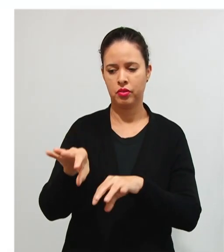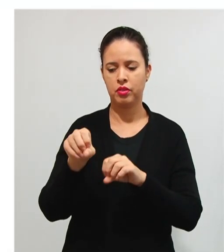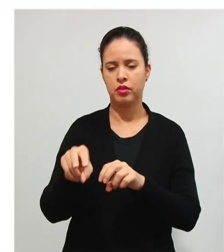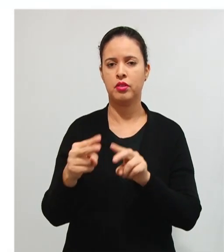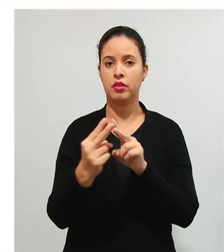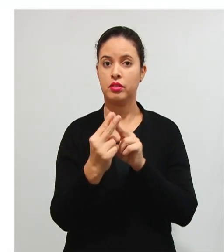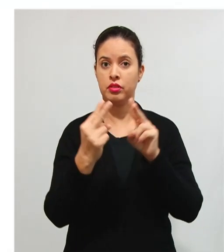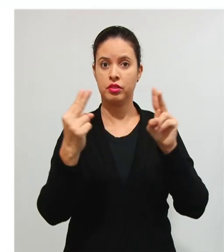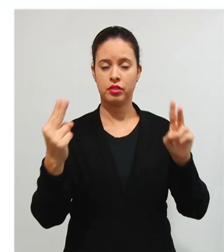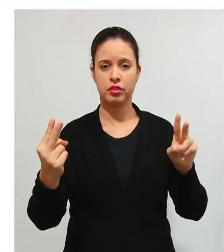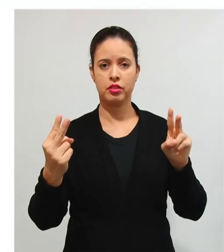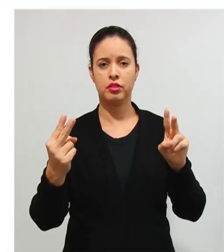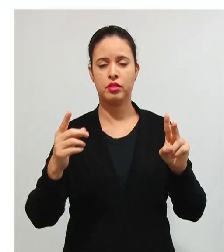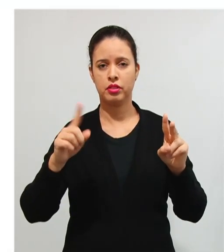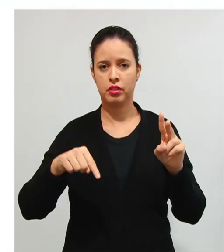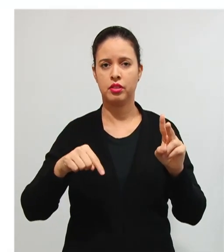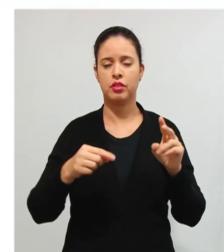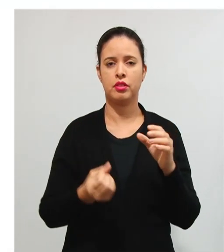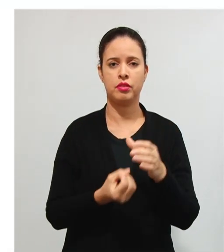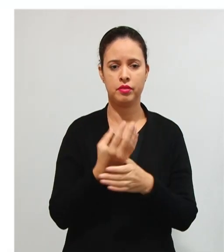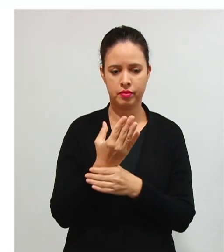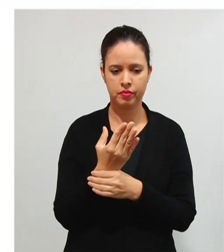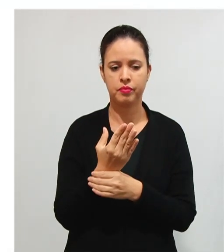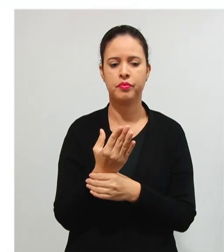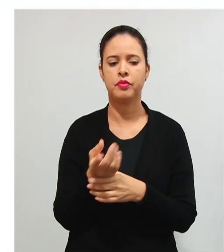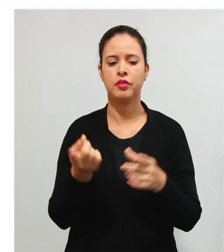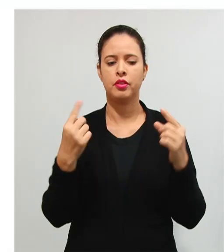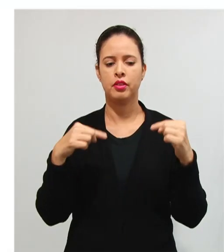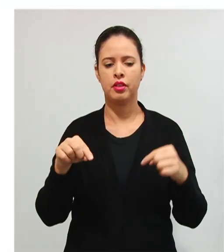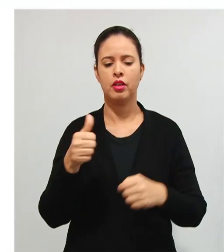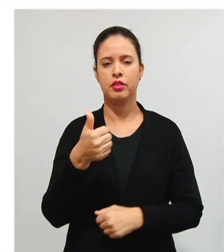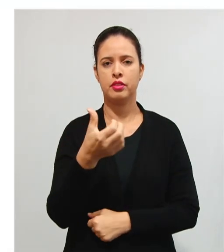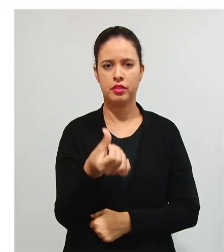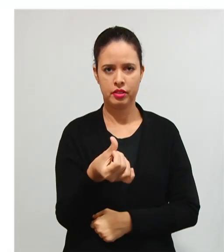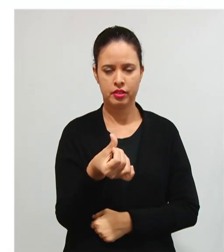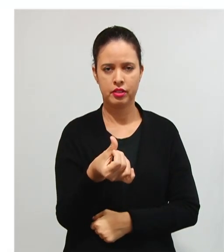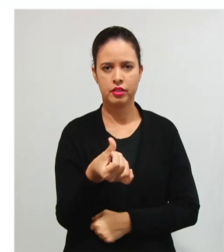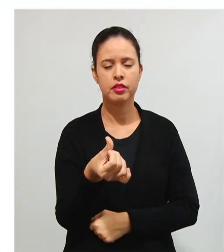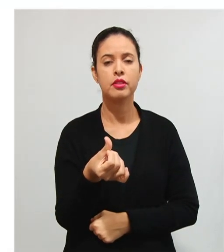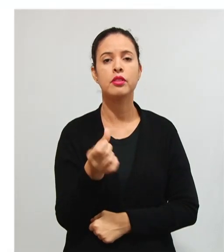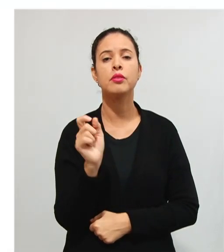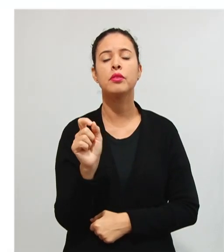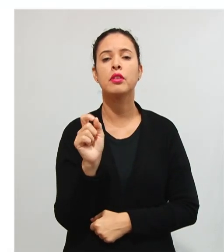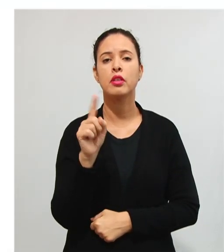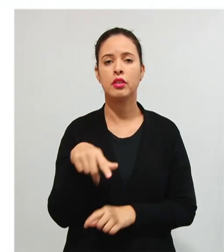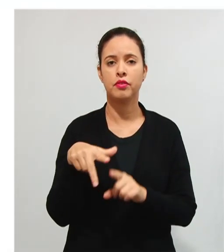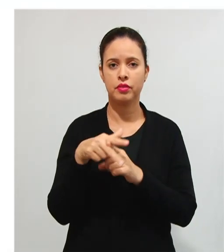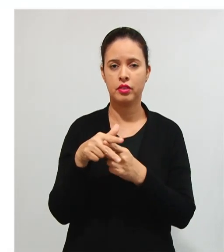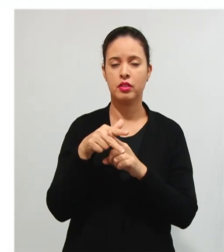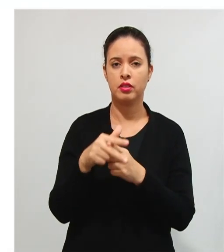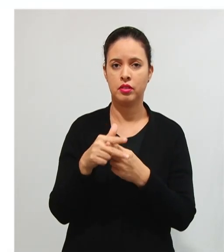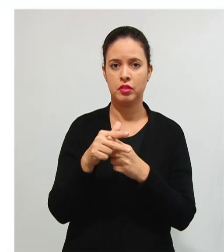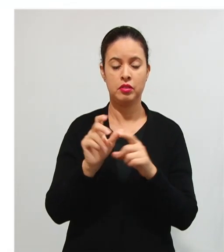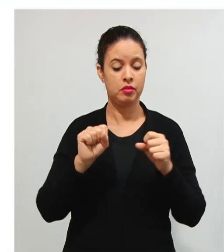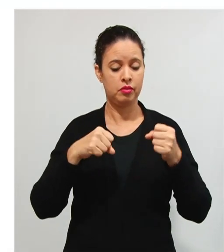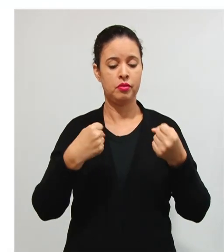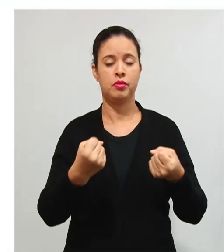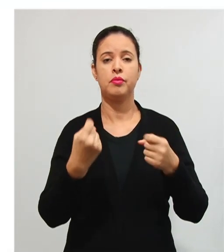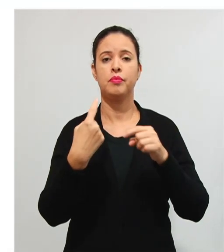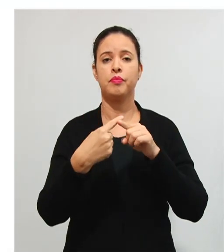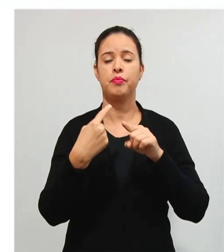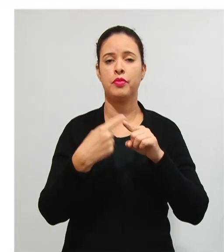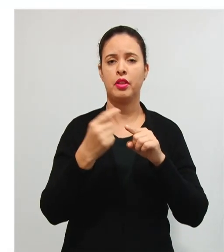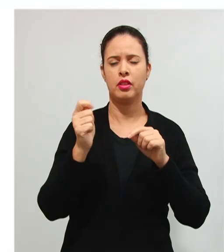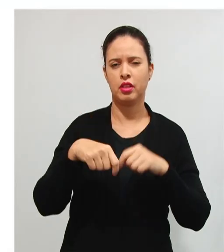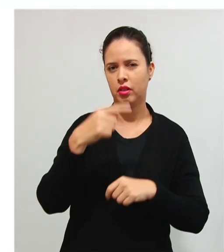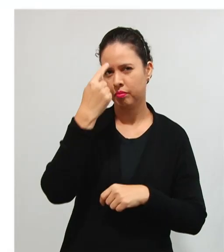ele vai criar objetos de aprendizagem. O Kahoot, que é uma ferramenta de engajamento, pois ele permite